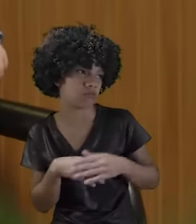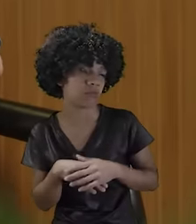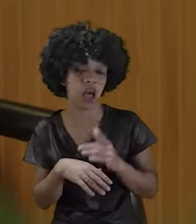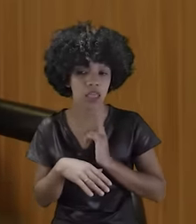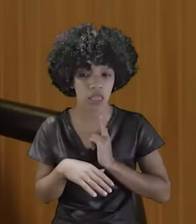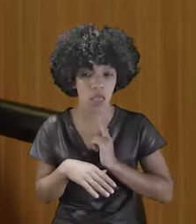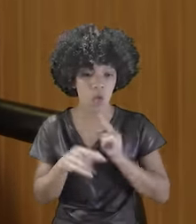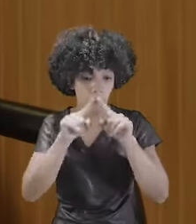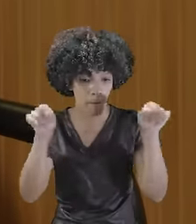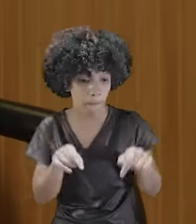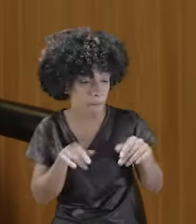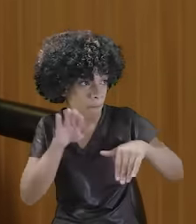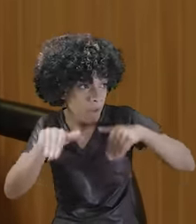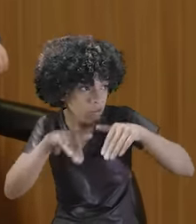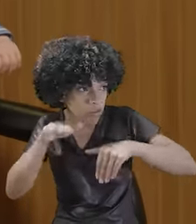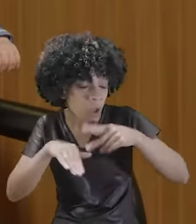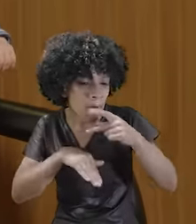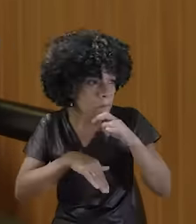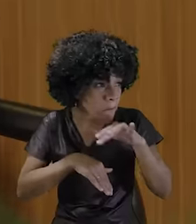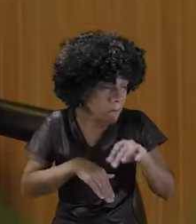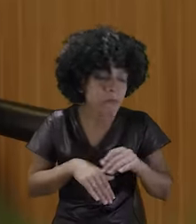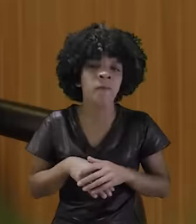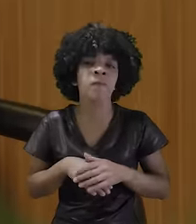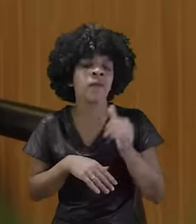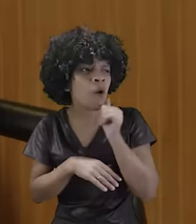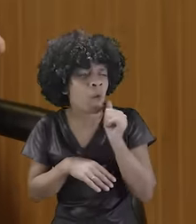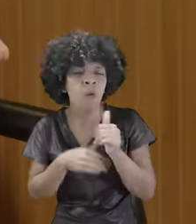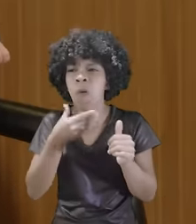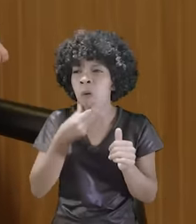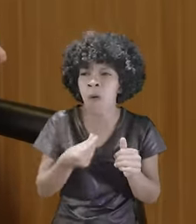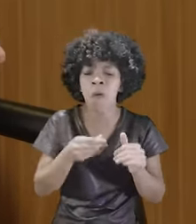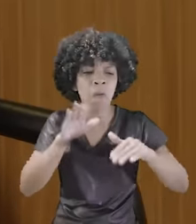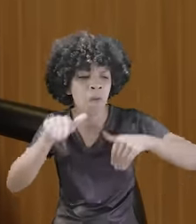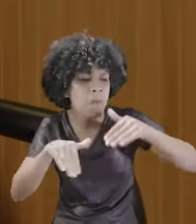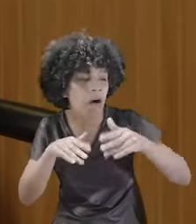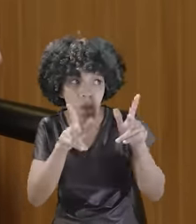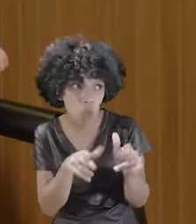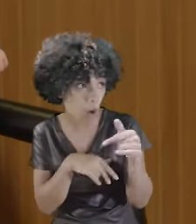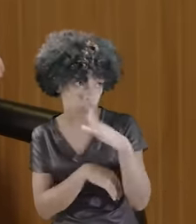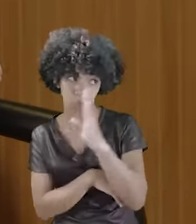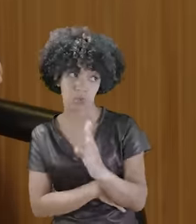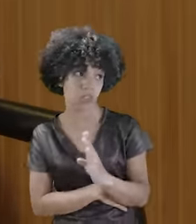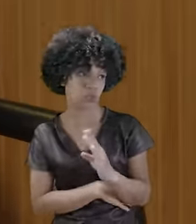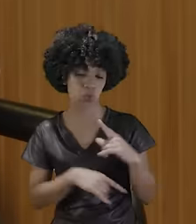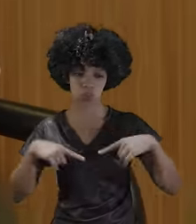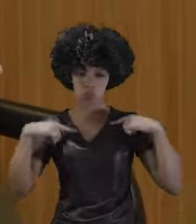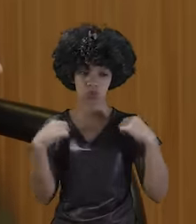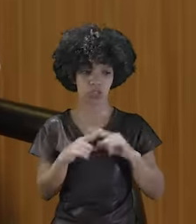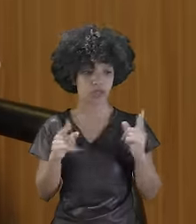ter tem uma piscina lá porque num lugar que ele tem piscina as mulheres e os homens sai igual que você sair daqui